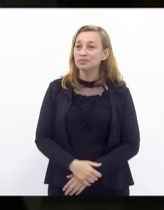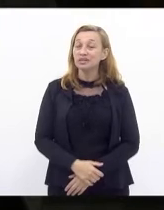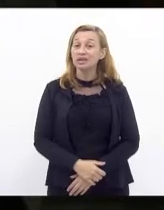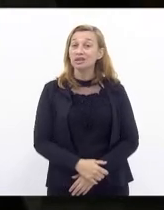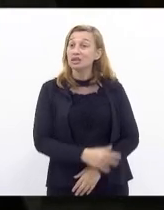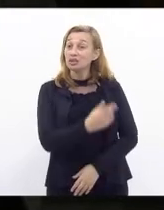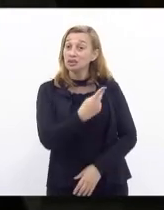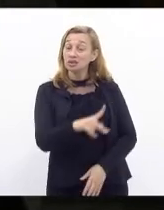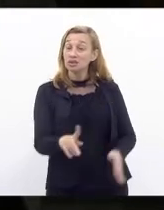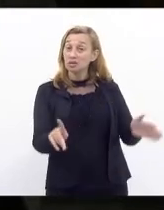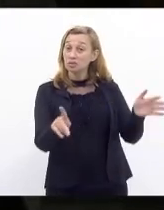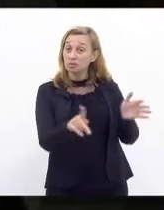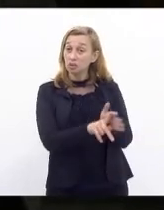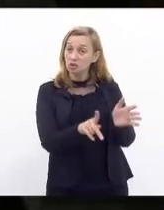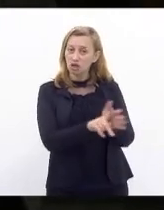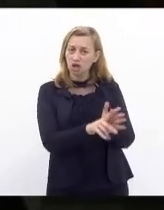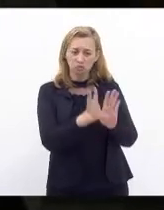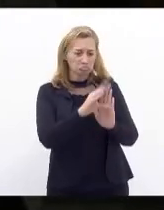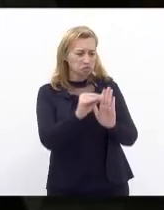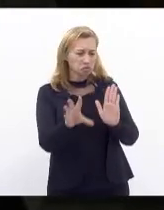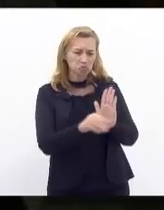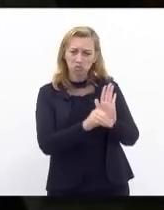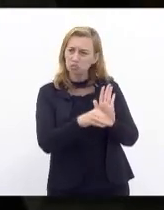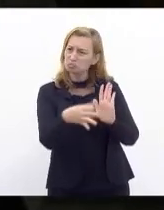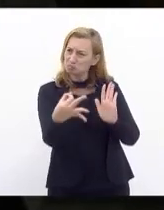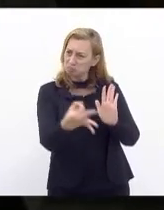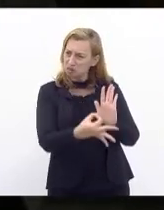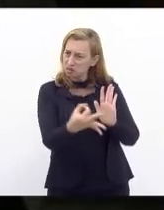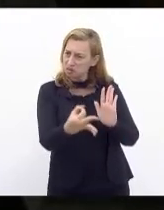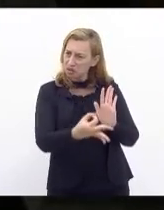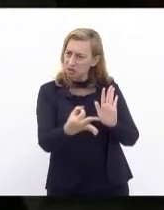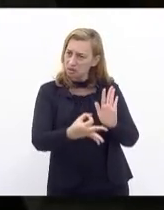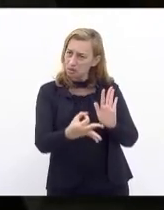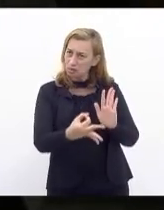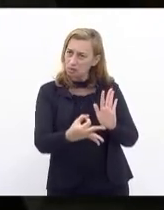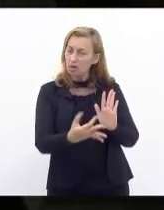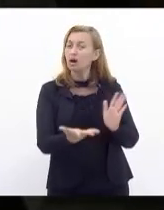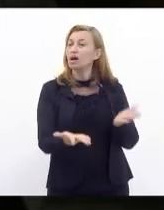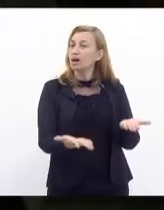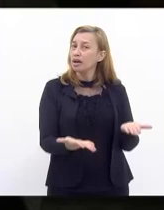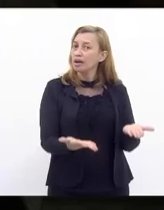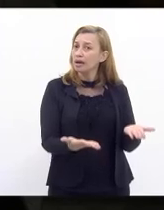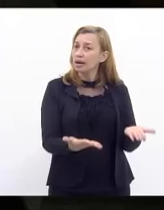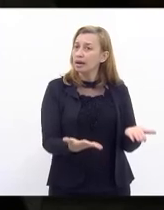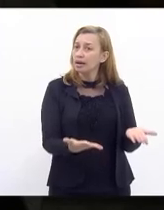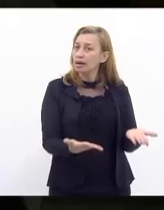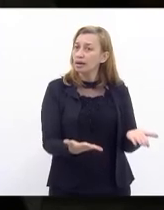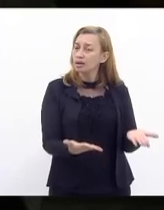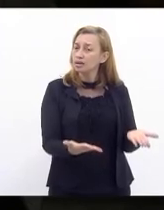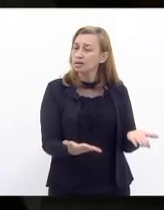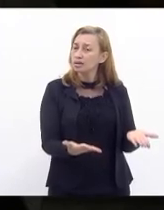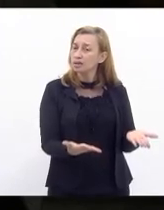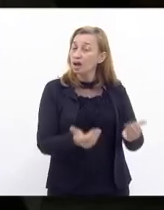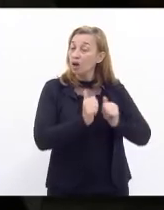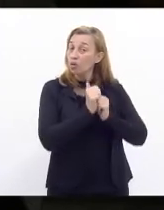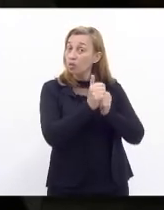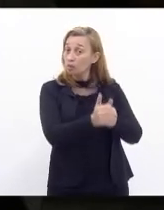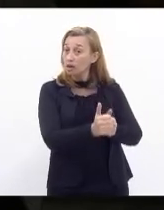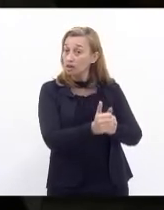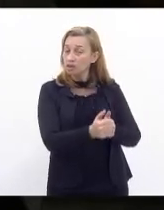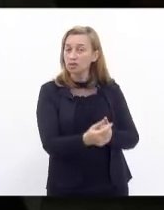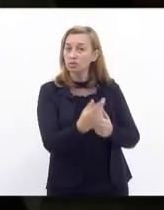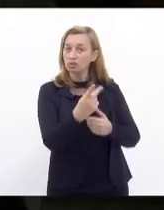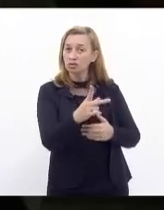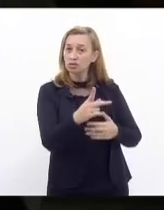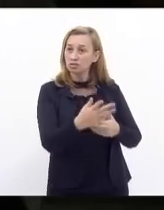Vossa Excelência, que além do seu conteúdo pertinente, ainda se faz acompanhar do seu